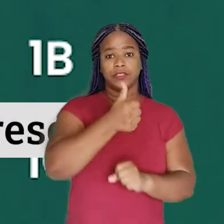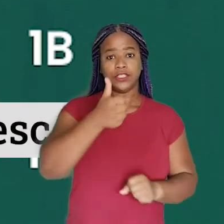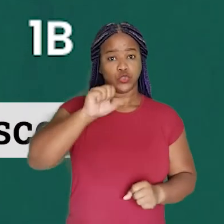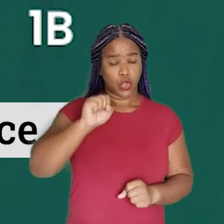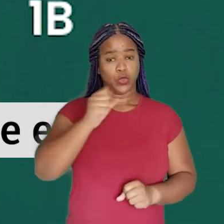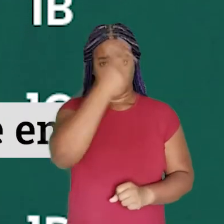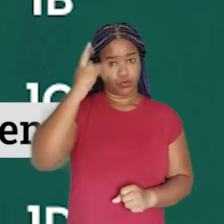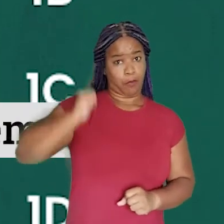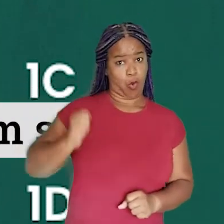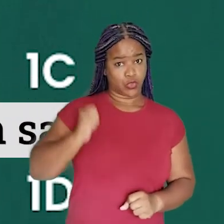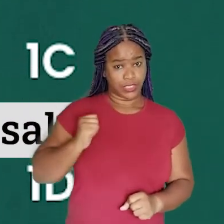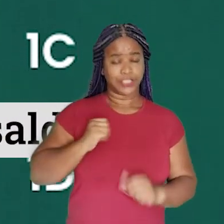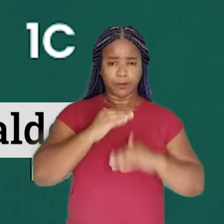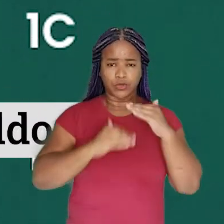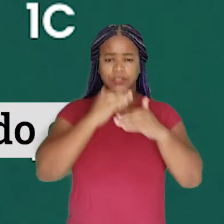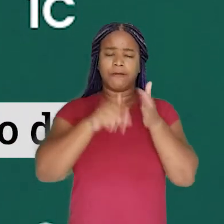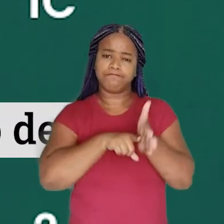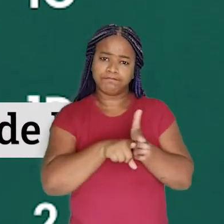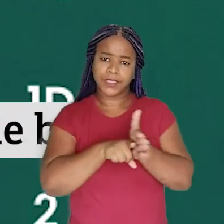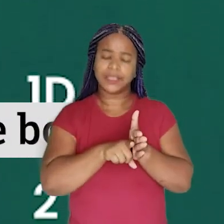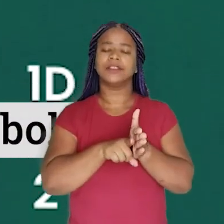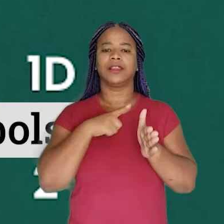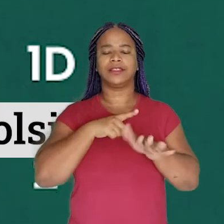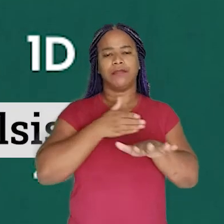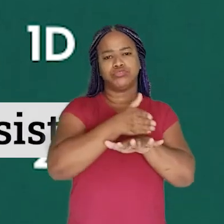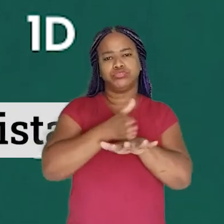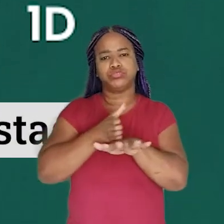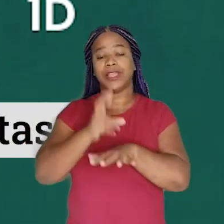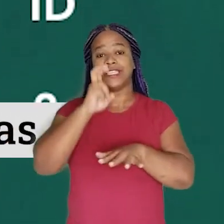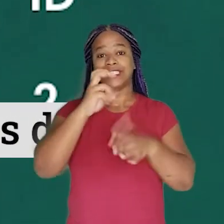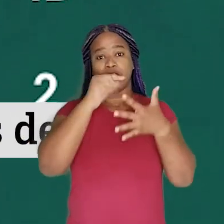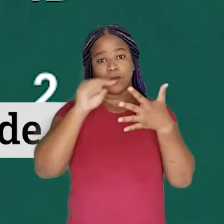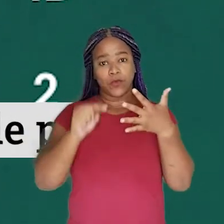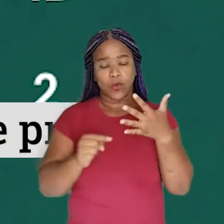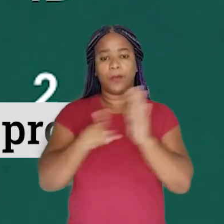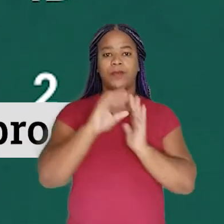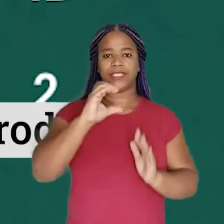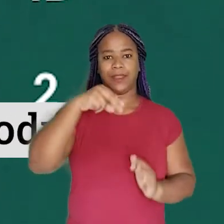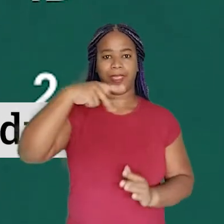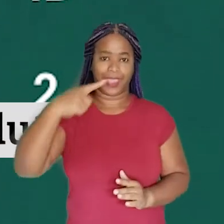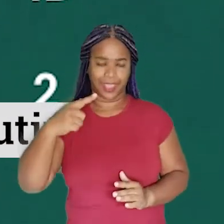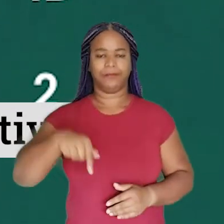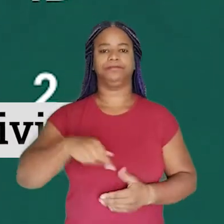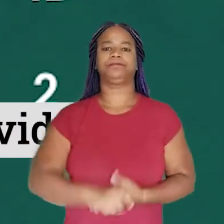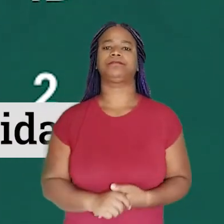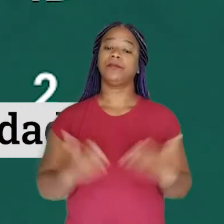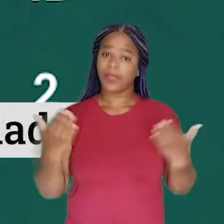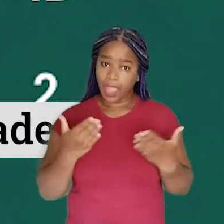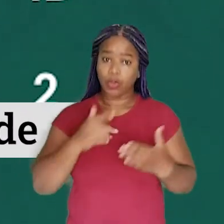118 bolsistas de produtividade em pesquisa distribuídos nos 5 níveis do CNPq. Neste ano,